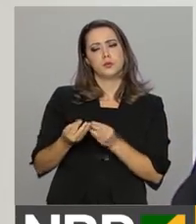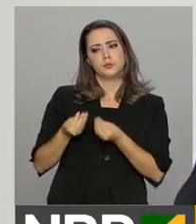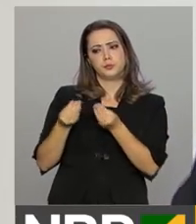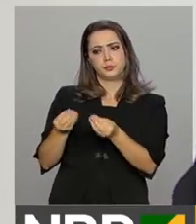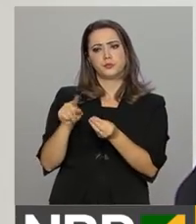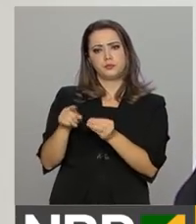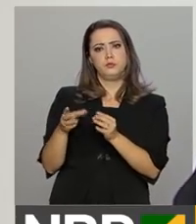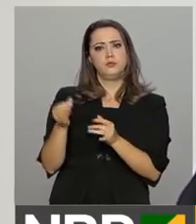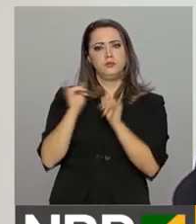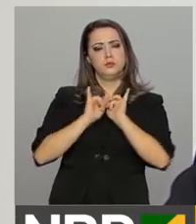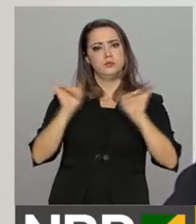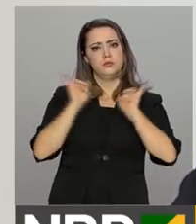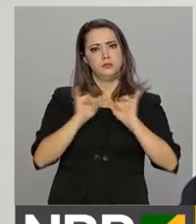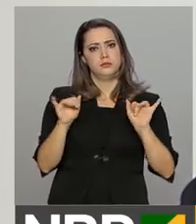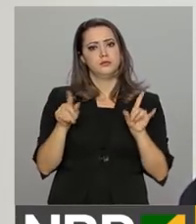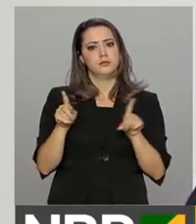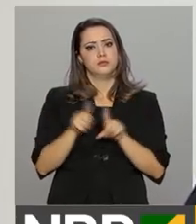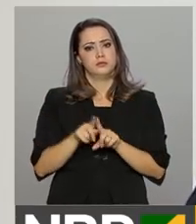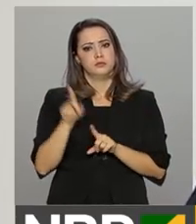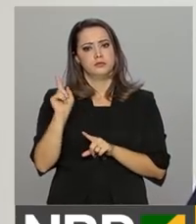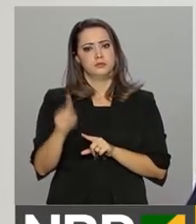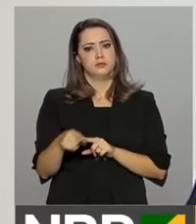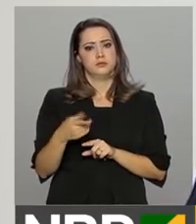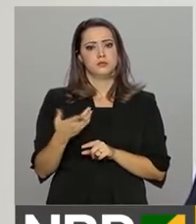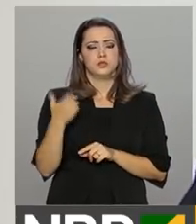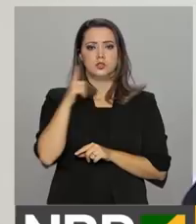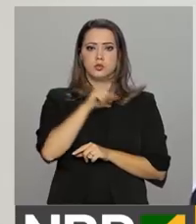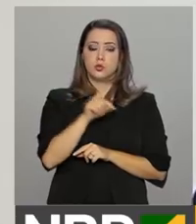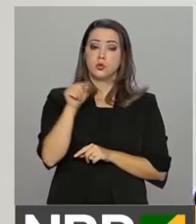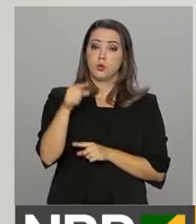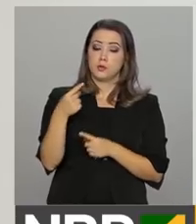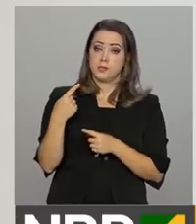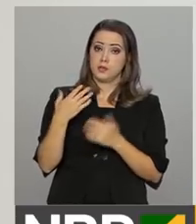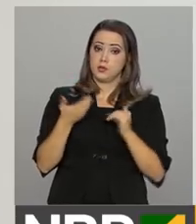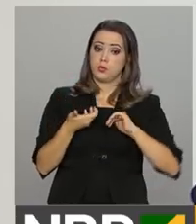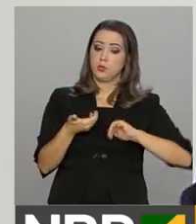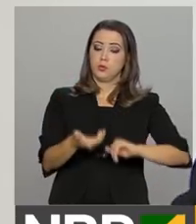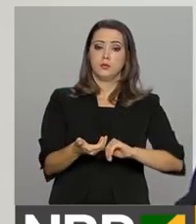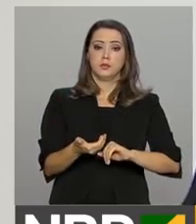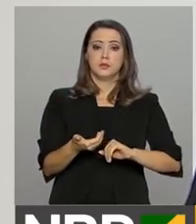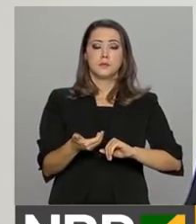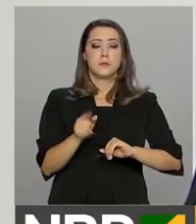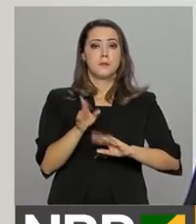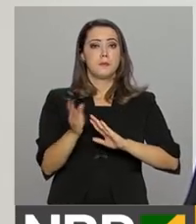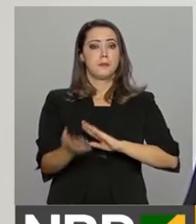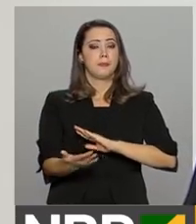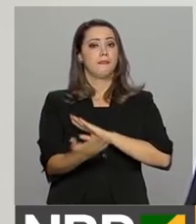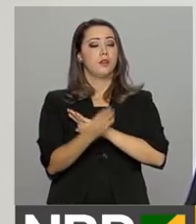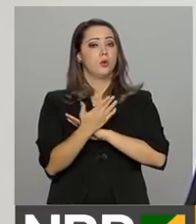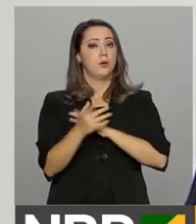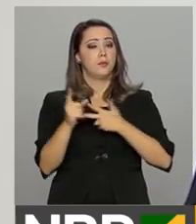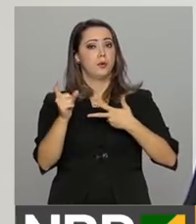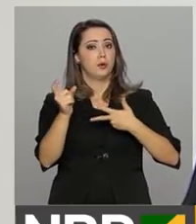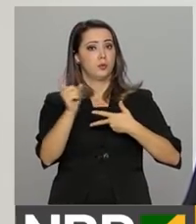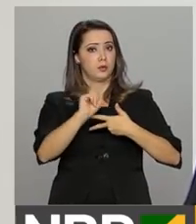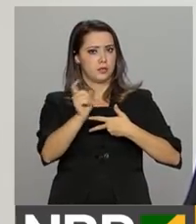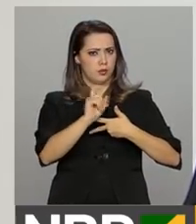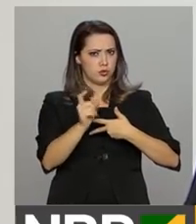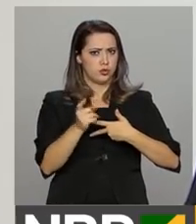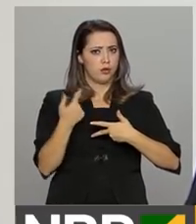a notícia de que conseguiram isto do congresso nacional com apoio do poder executivo